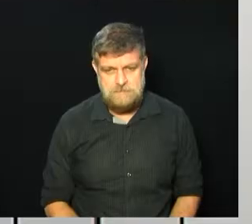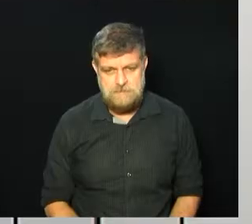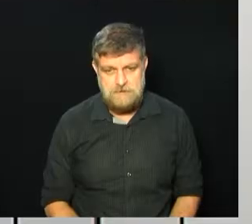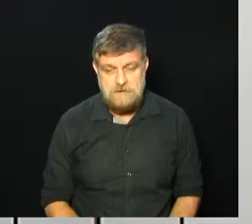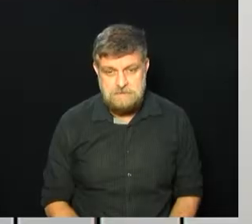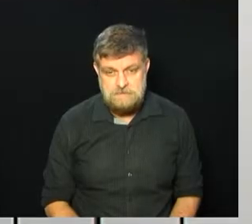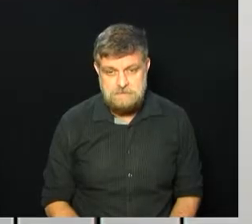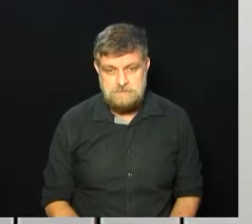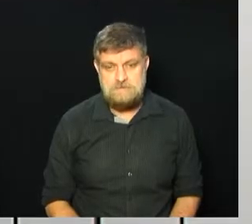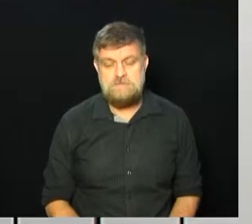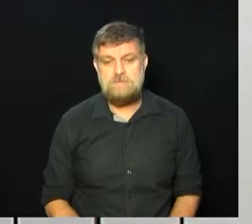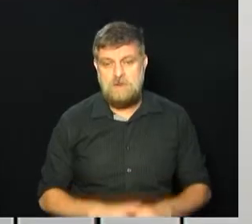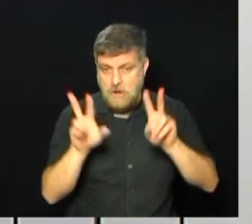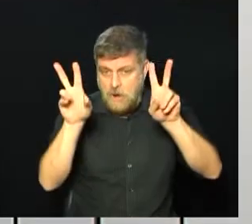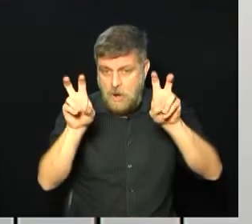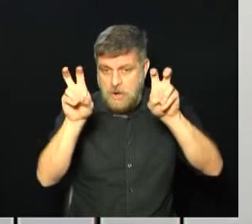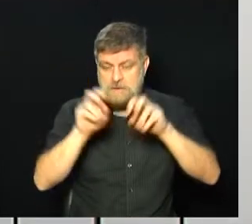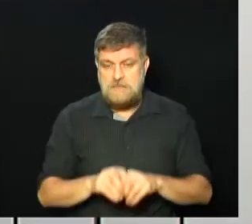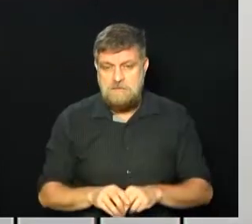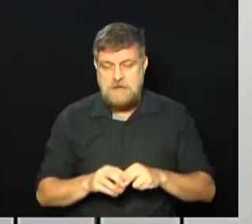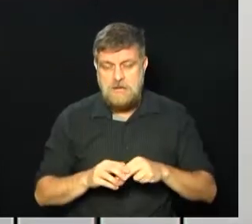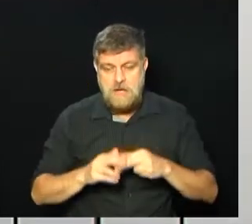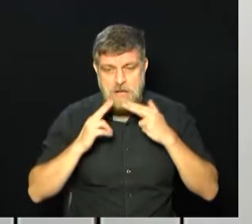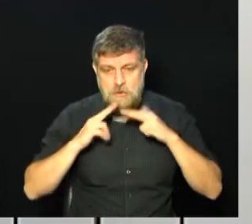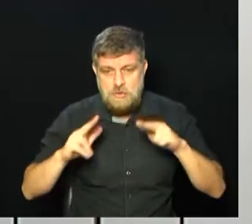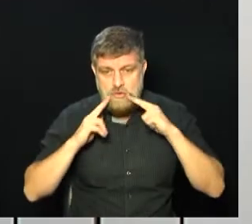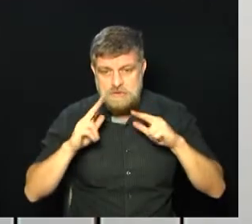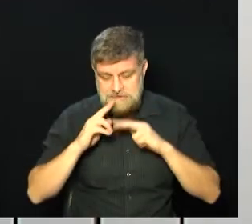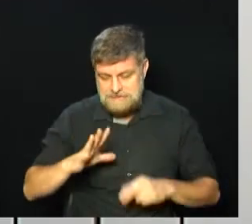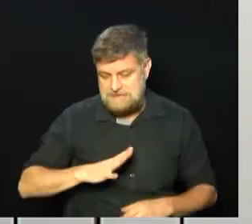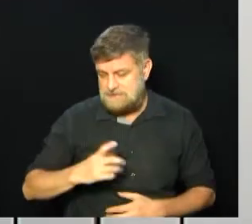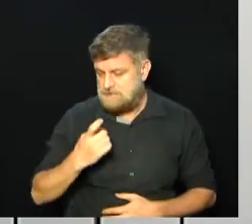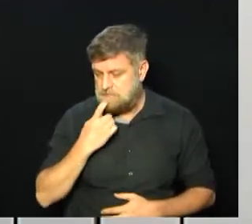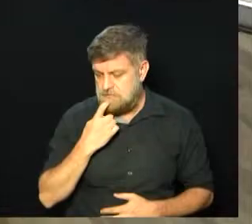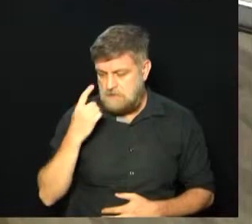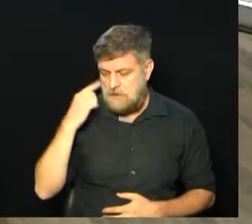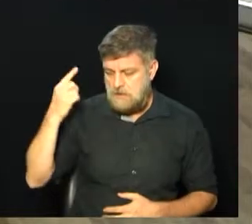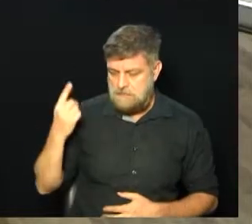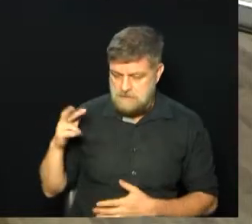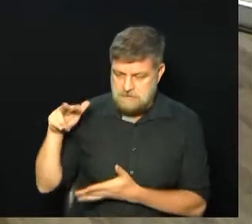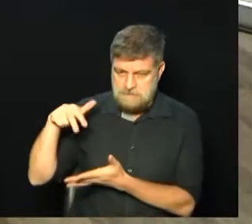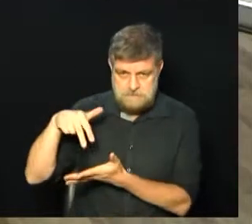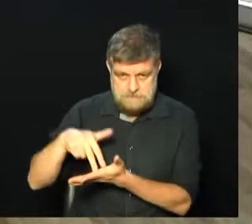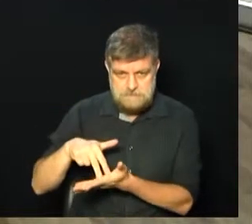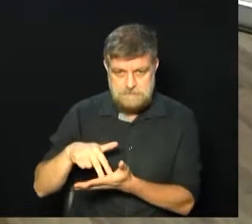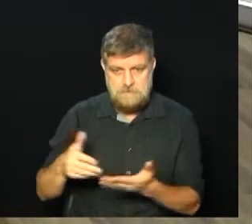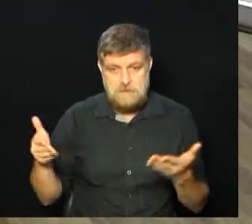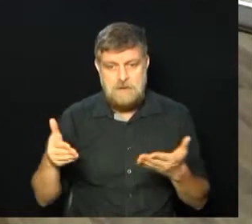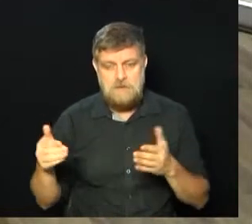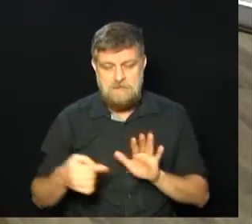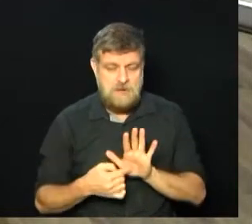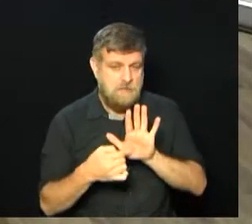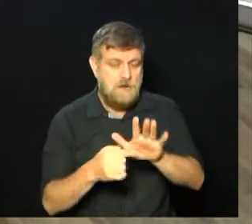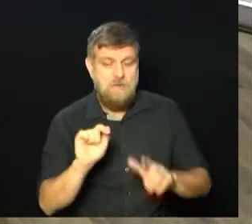Ah e ainda falando sobre as notícias aí da nossa região a menina como prometido já tá de volta agora com as